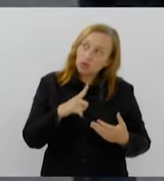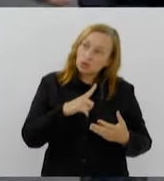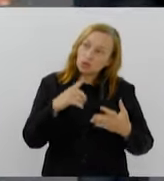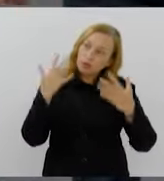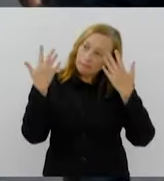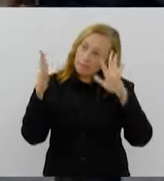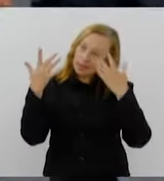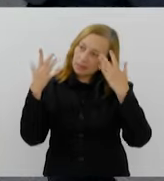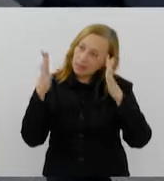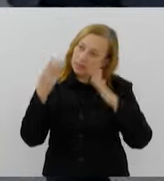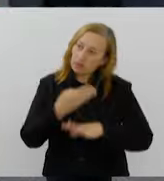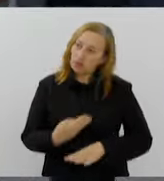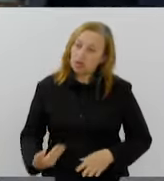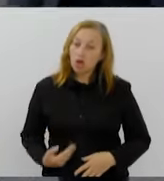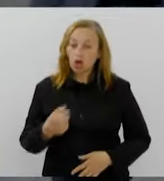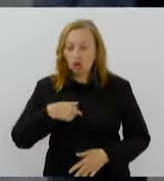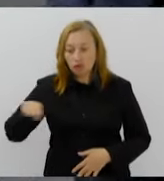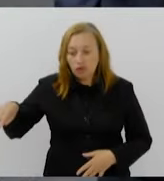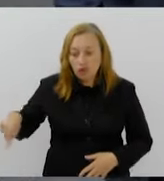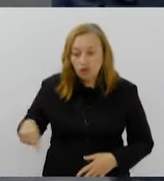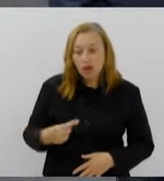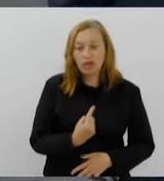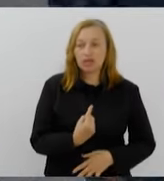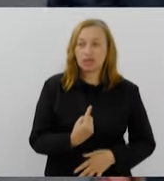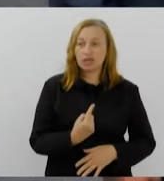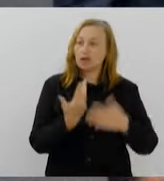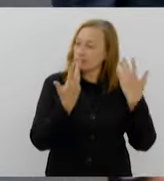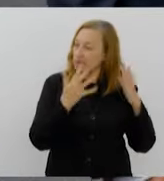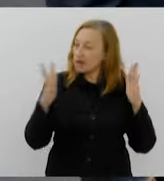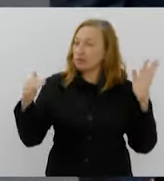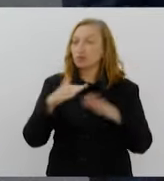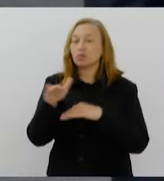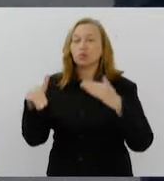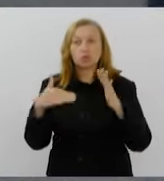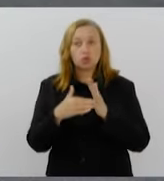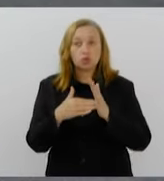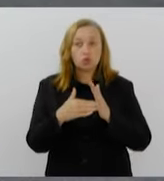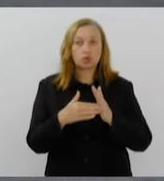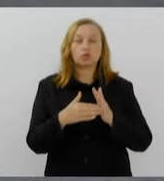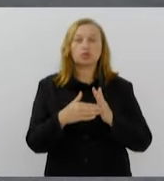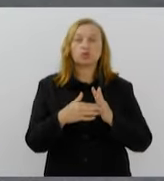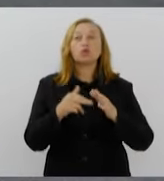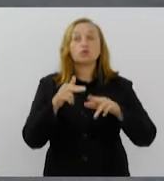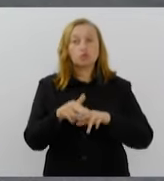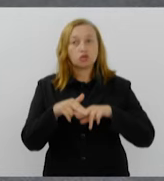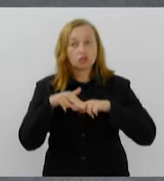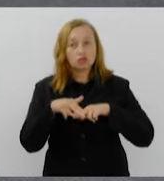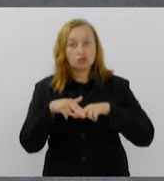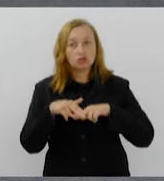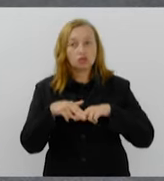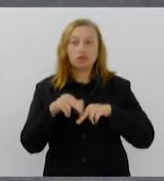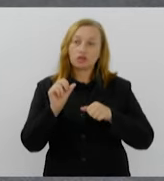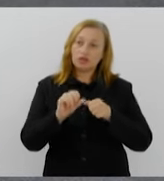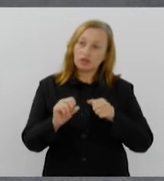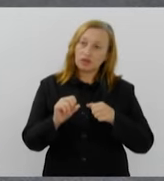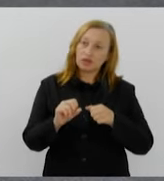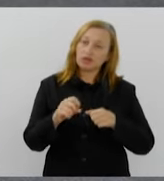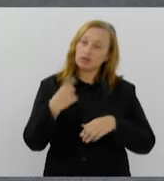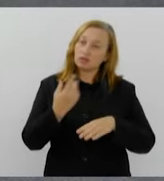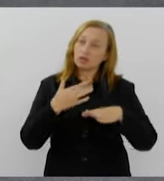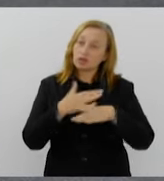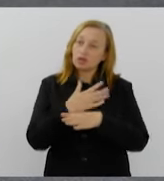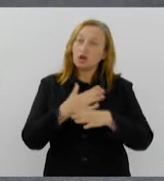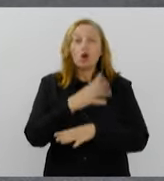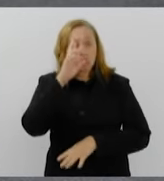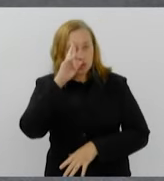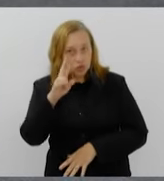eu elogio venho aqui no púpito elogio por todos os benefícios que ele fez por nossa região sou que é presidente que é meu